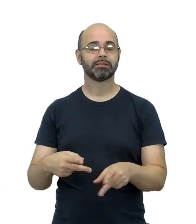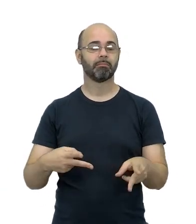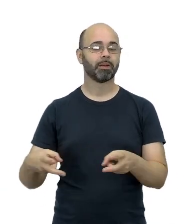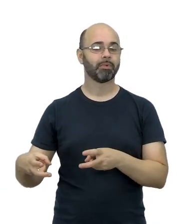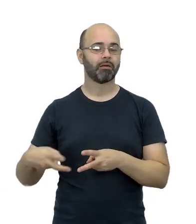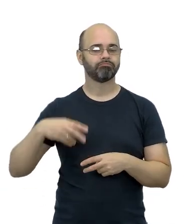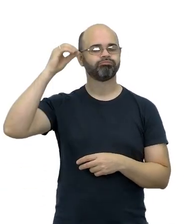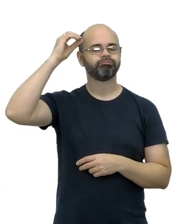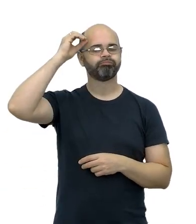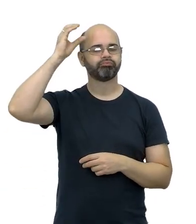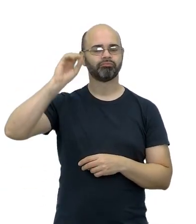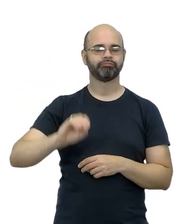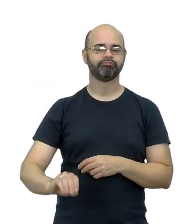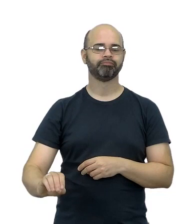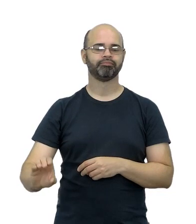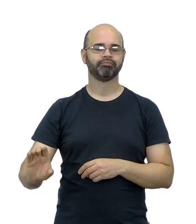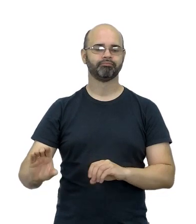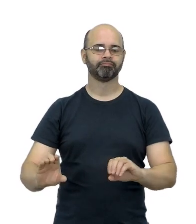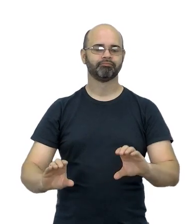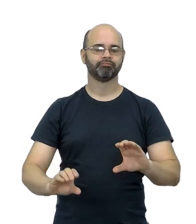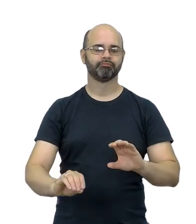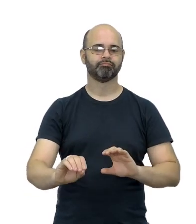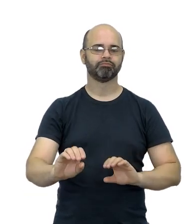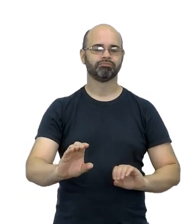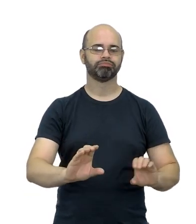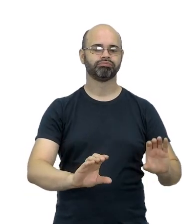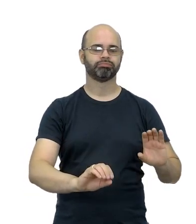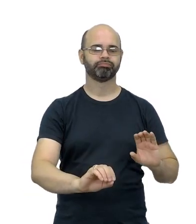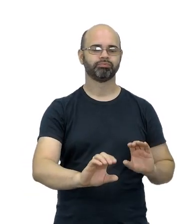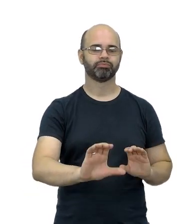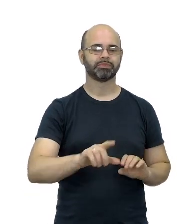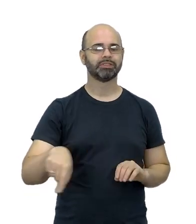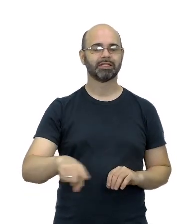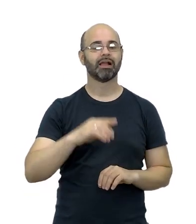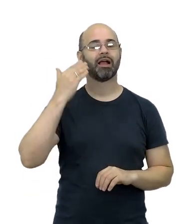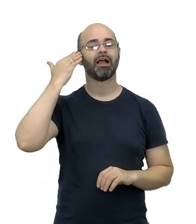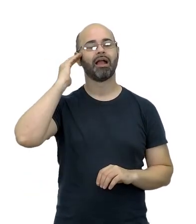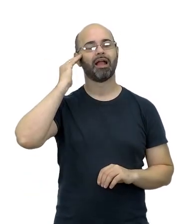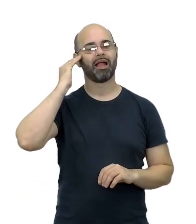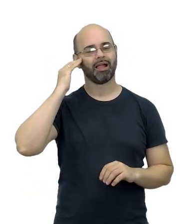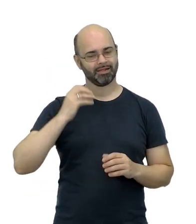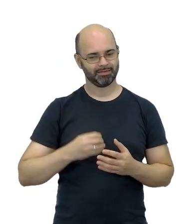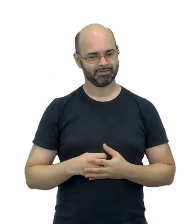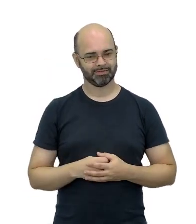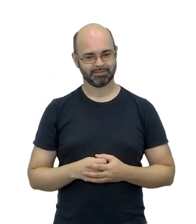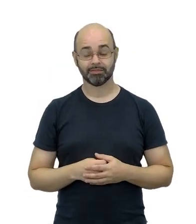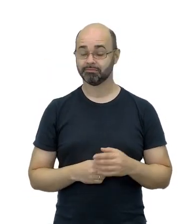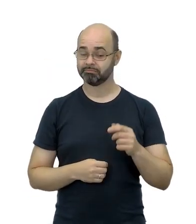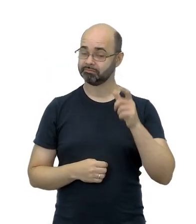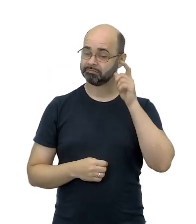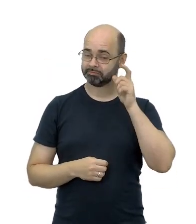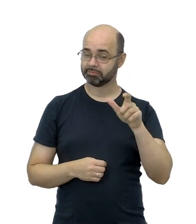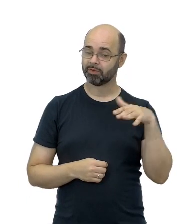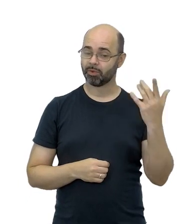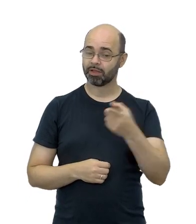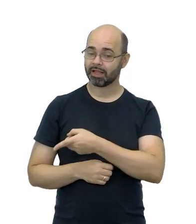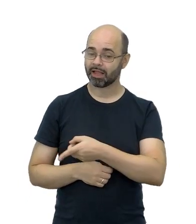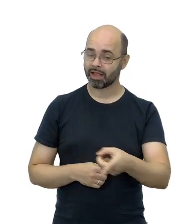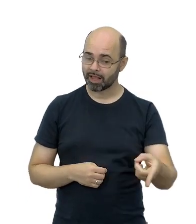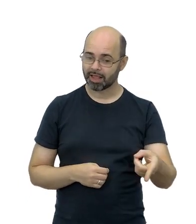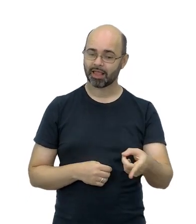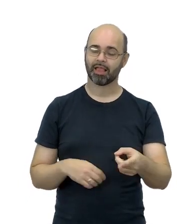do reconhecimento e da dedução informal dentro da atividade. É muito interessante como a gente percebe isso quando eles vão trazendo